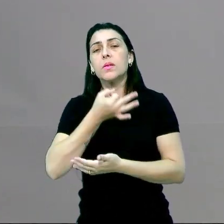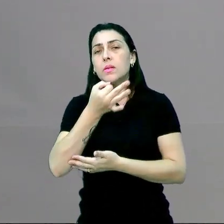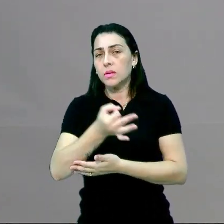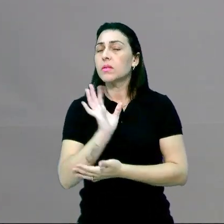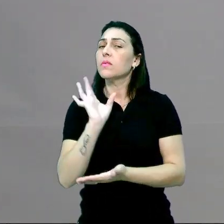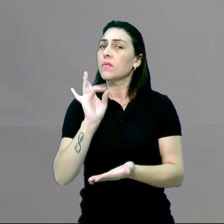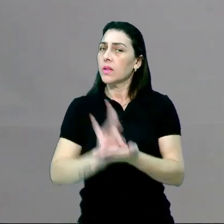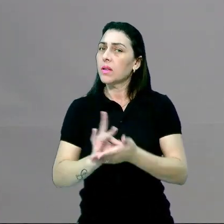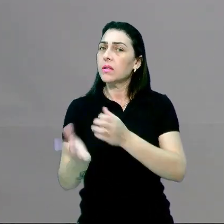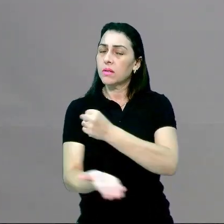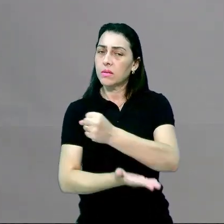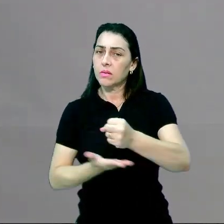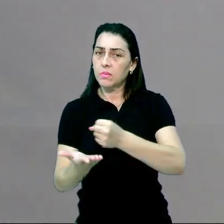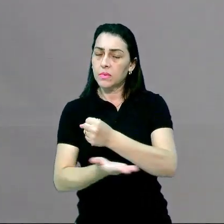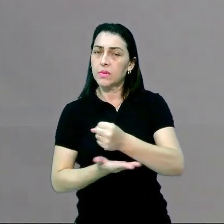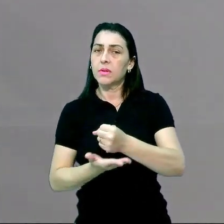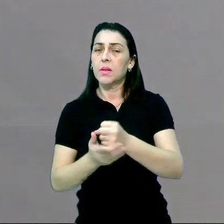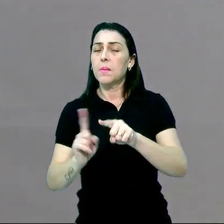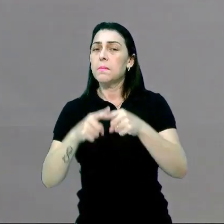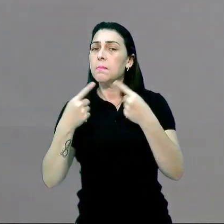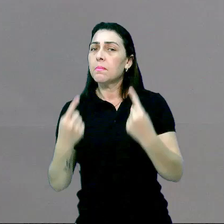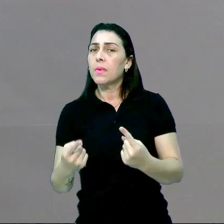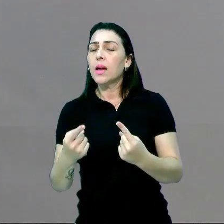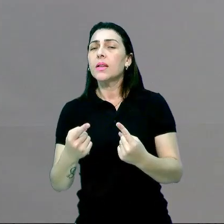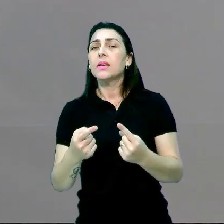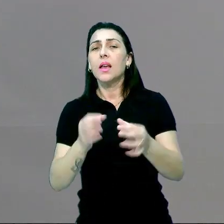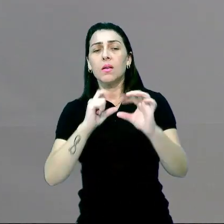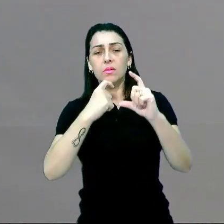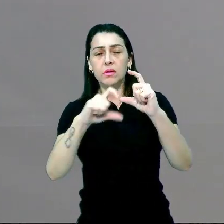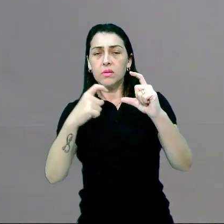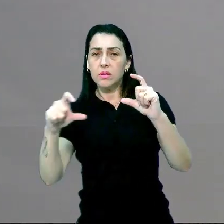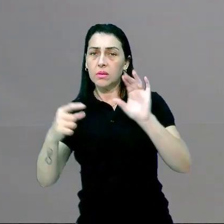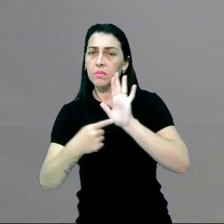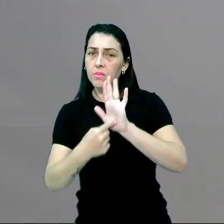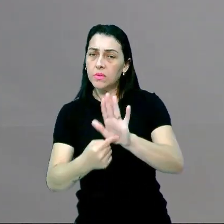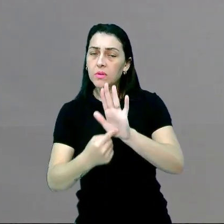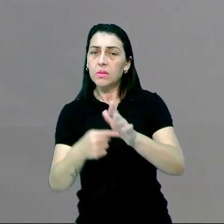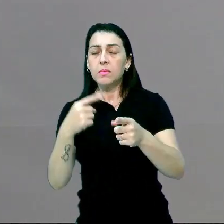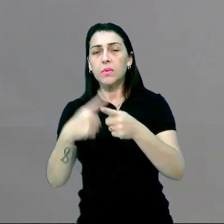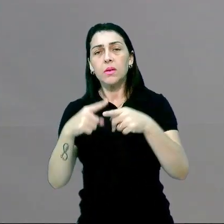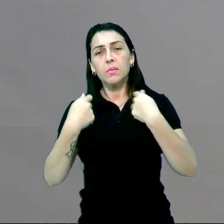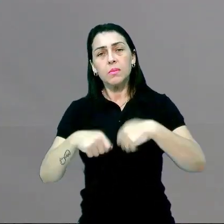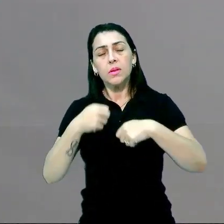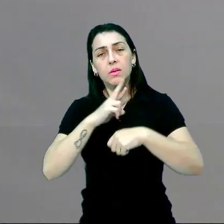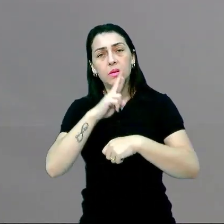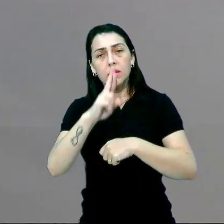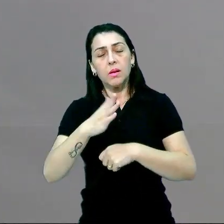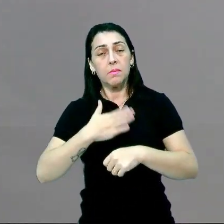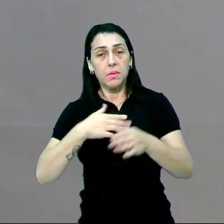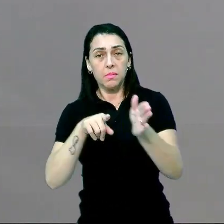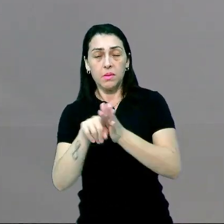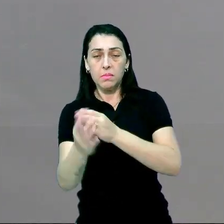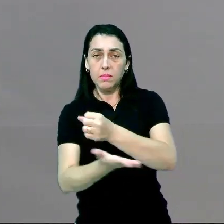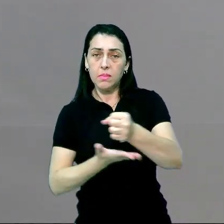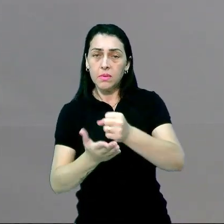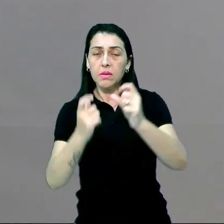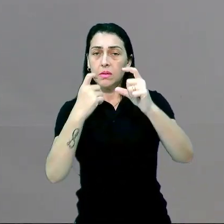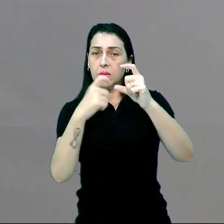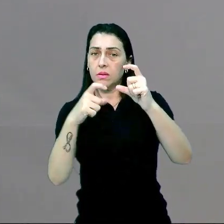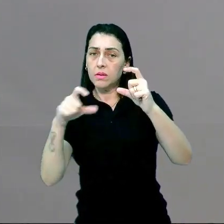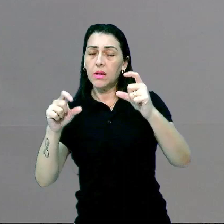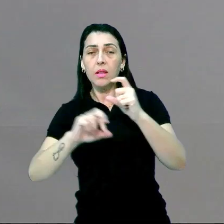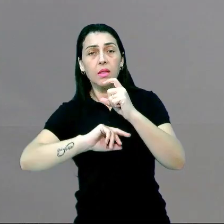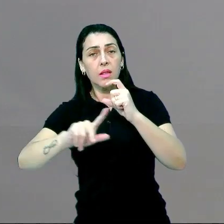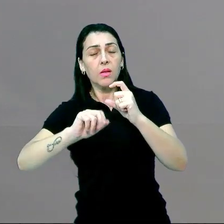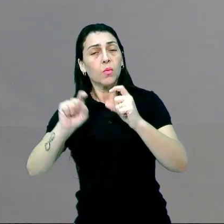são realmente baseadas no senso comum. Mas é isso que a tirinha está abordando? Porque eu preciso responder a minha questão baseada na tirinha, e